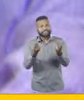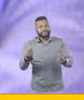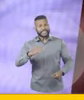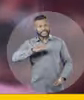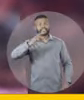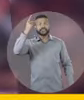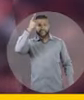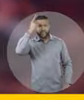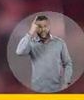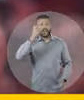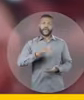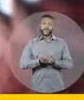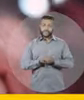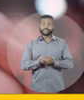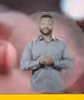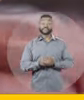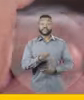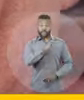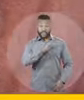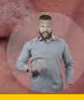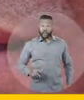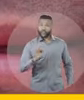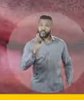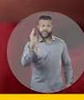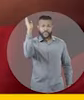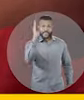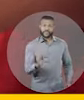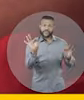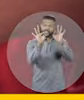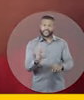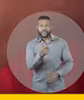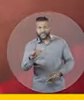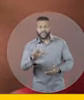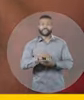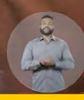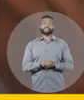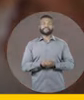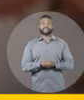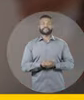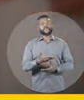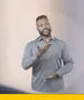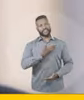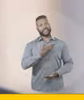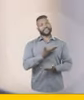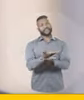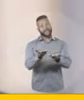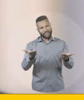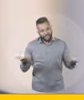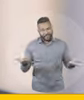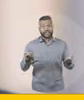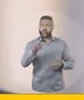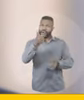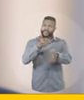O prefeito que humanizou a cidade de São Paulo. O presidente que vai fazer o Brasil feliz de novo. Minhas amigas e meus